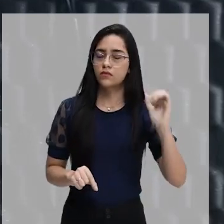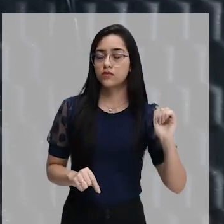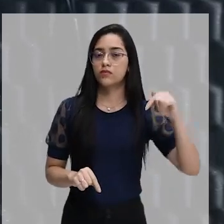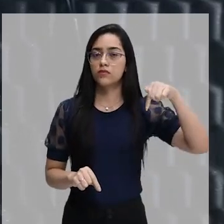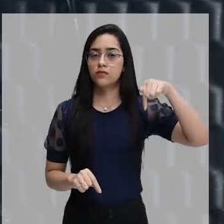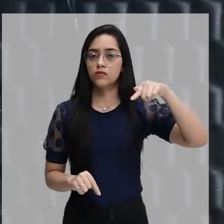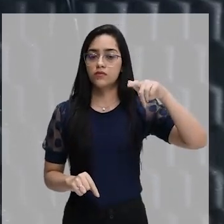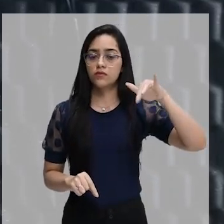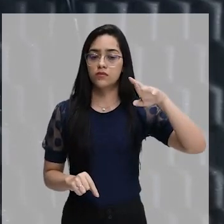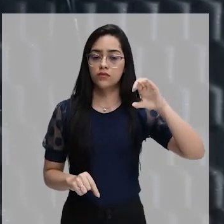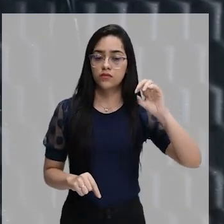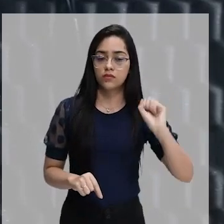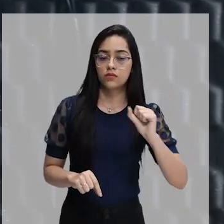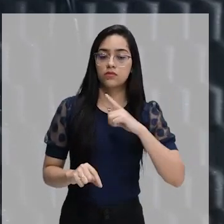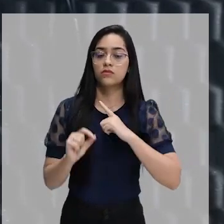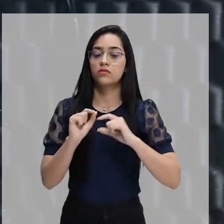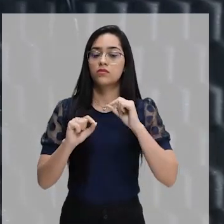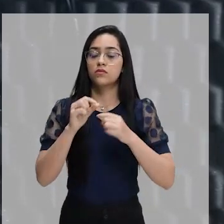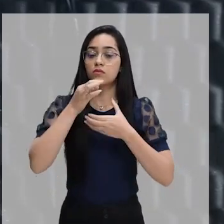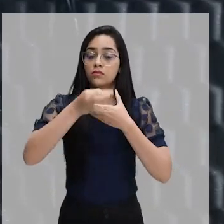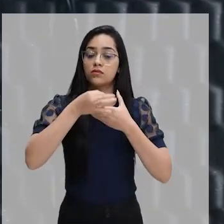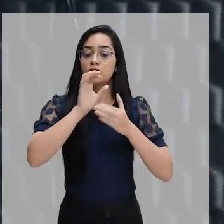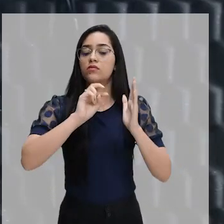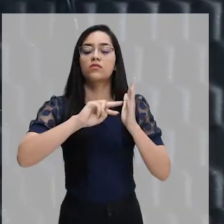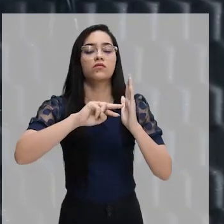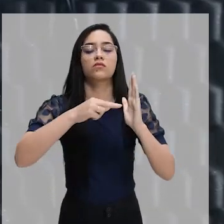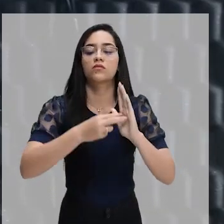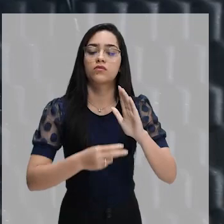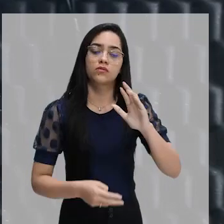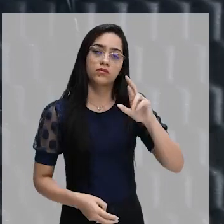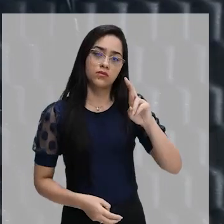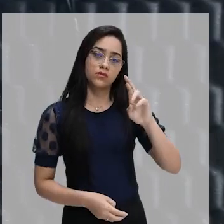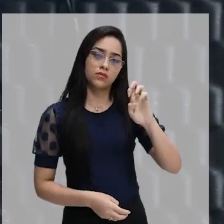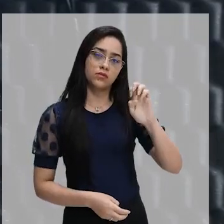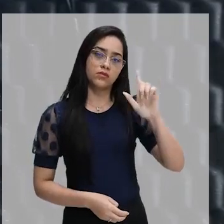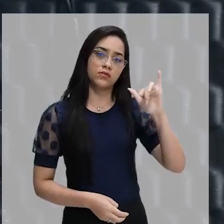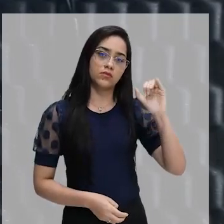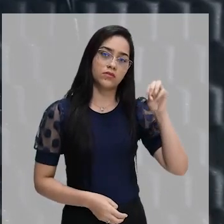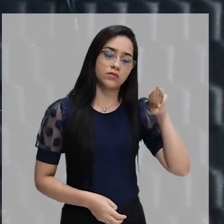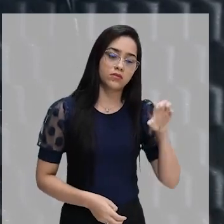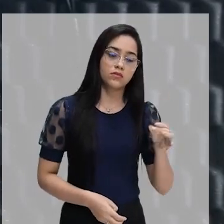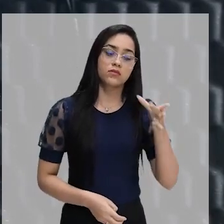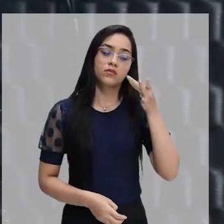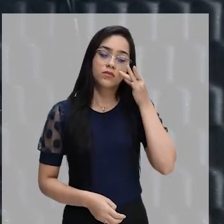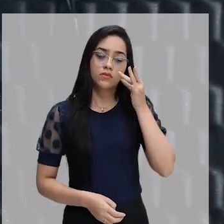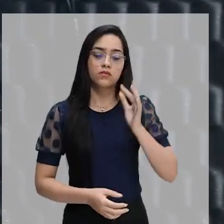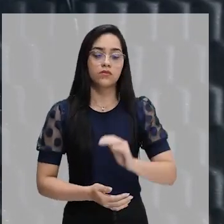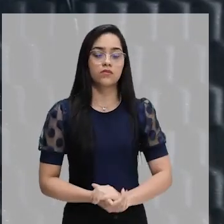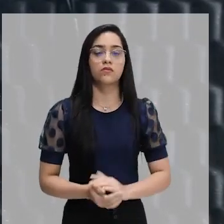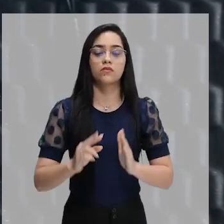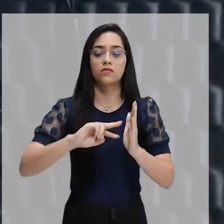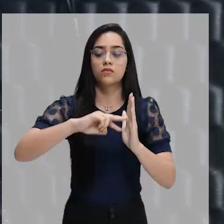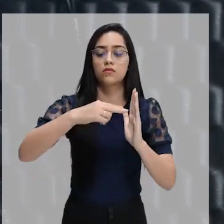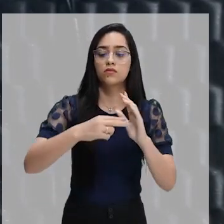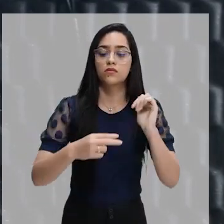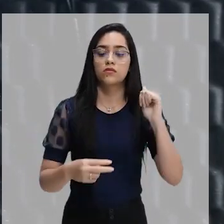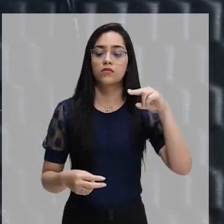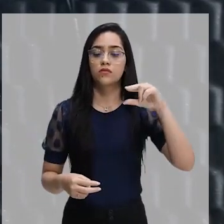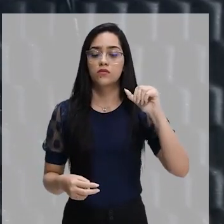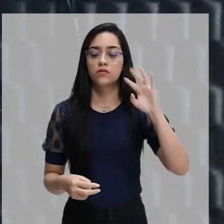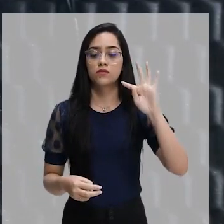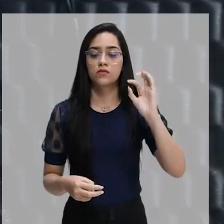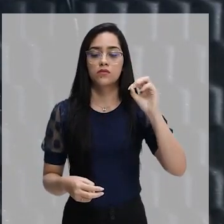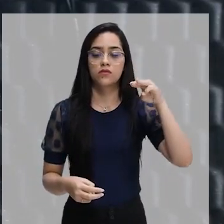uma conceituação do que é o realismo, né? Nós já lemos aqui. Anatomia. Anatomia